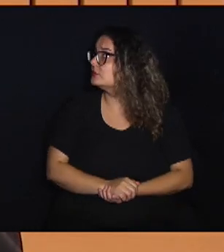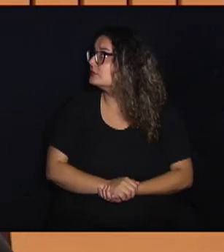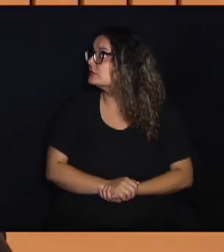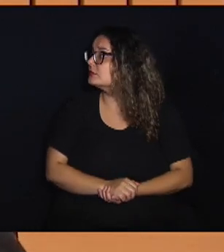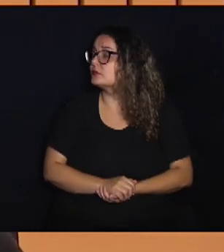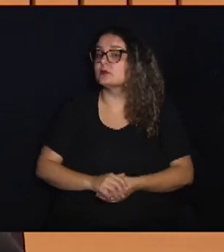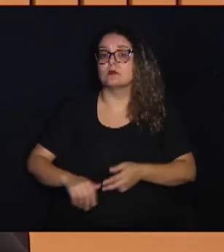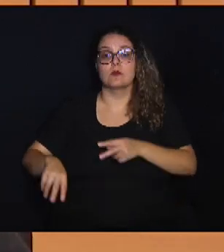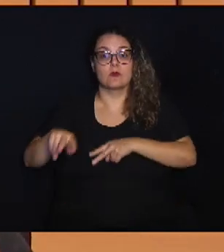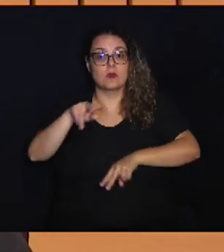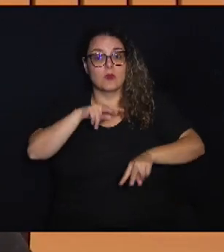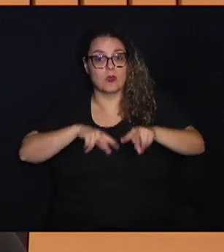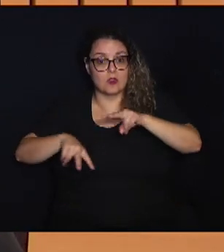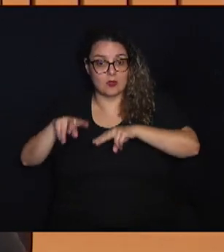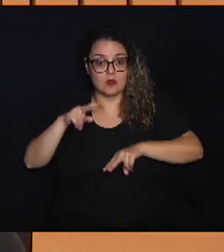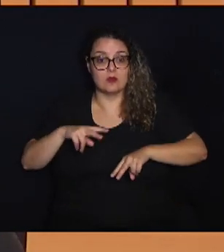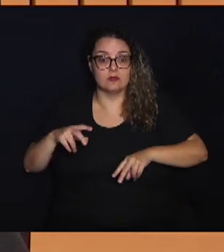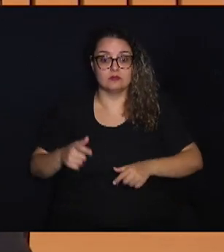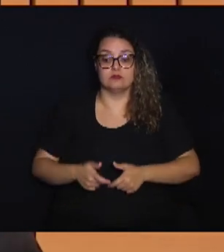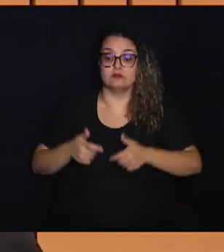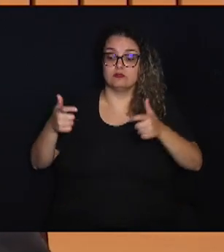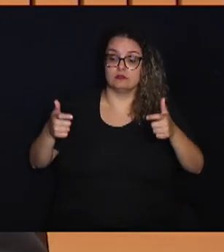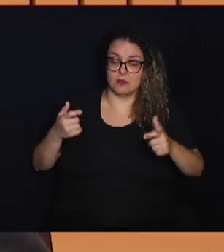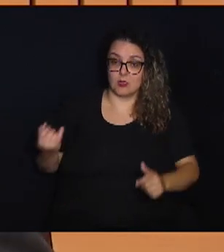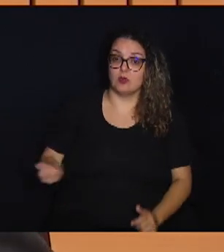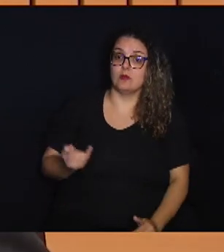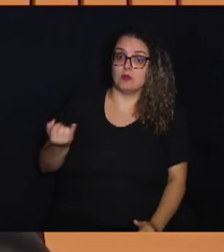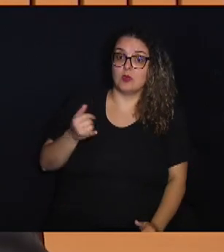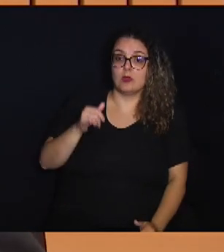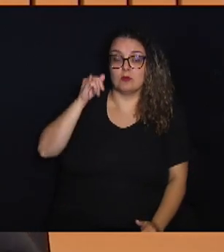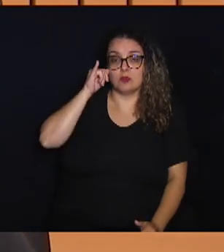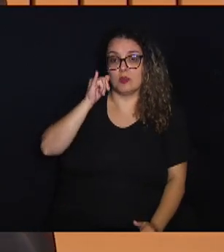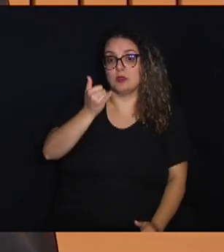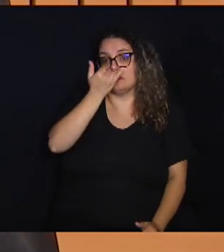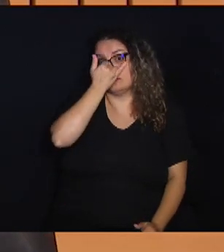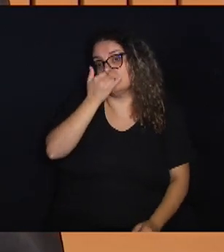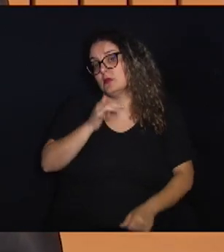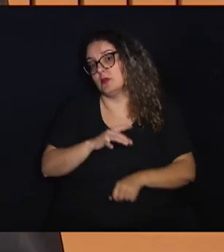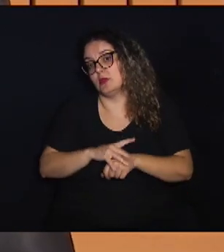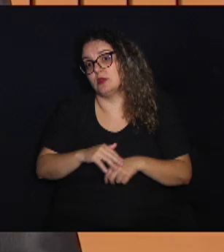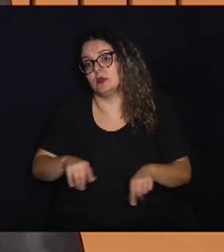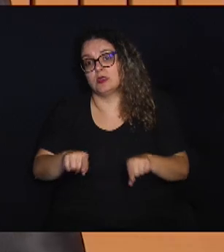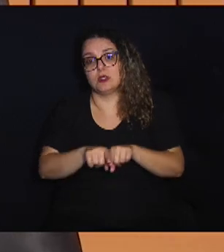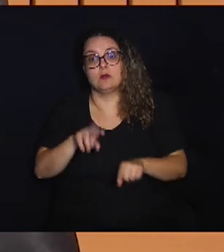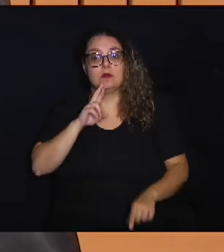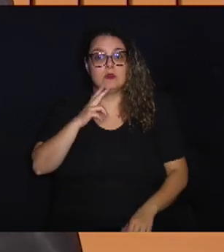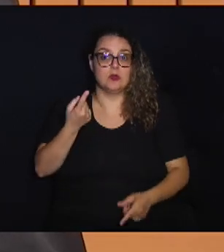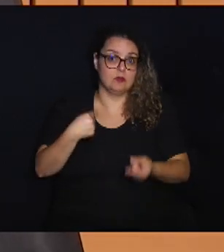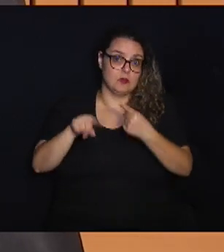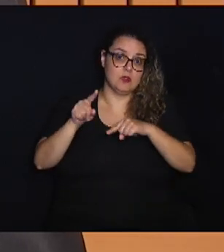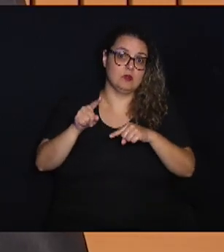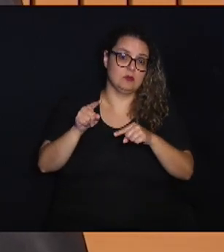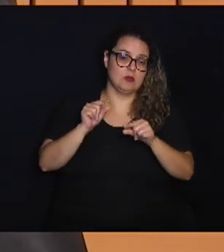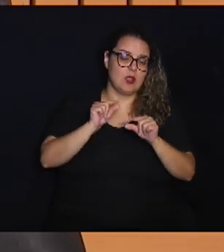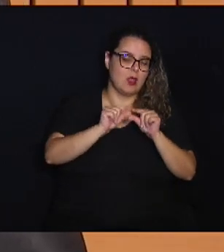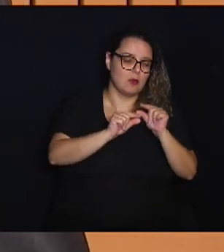muito importante na prevenção de doenças e também na solução, na superação de